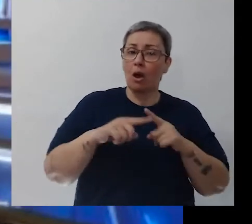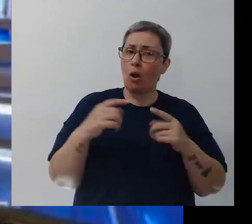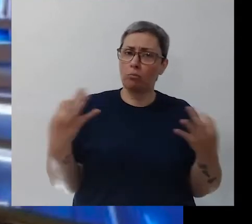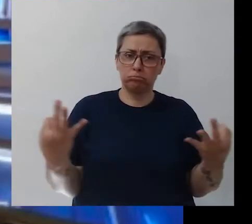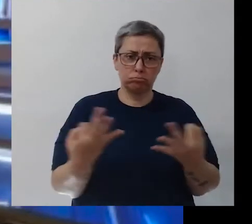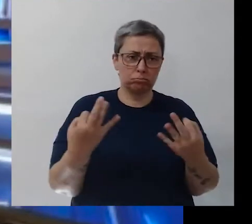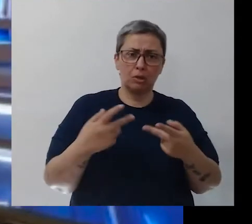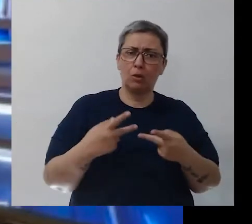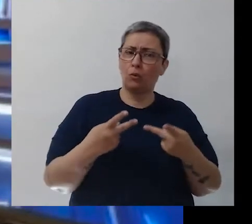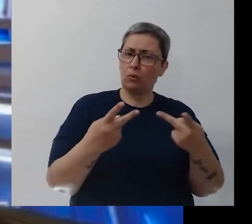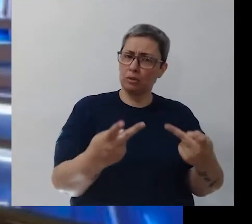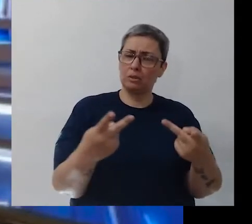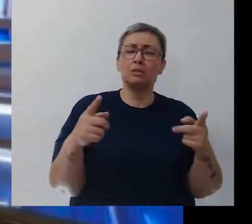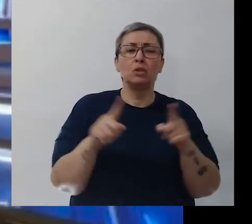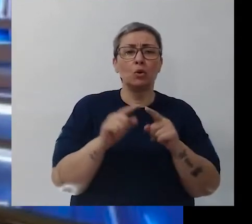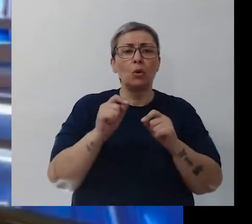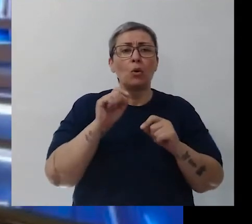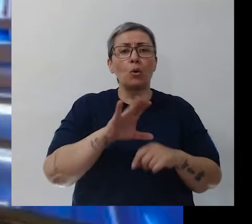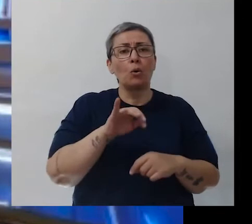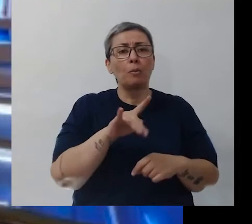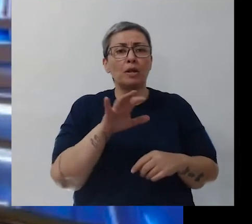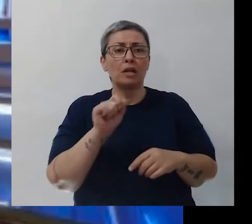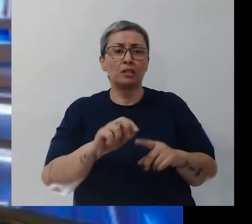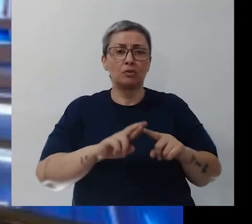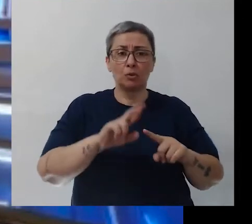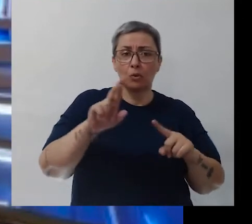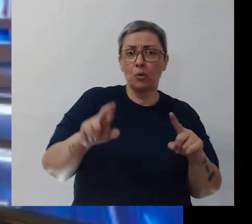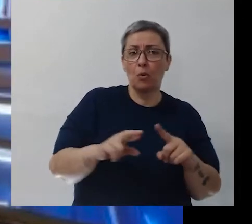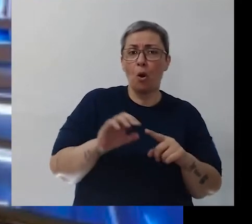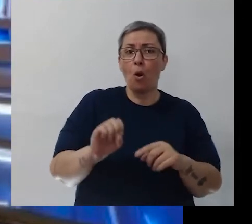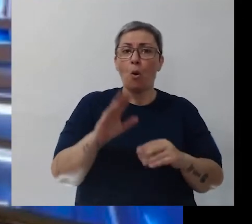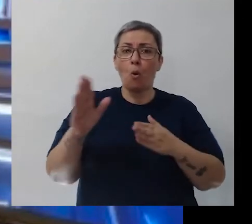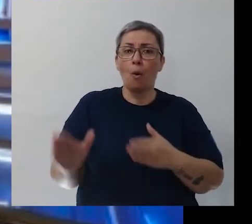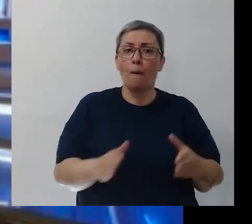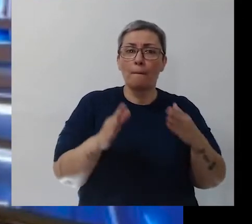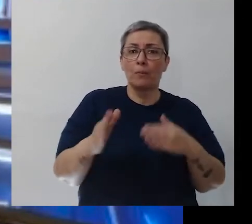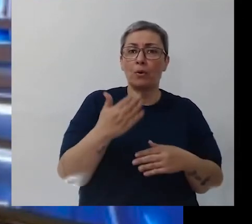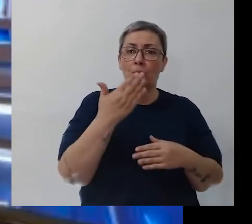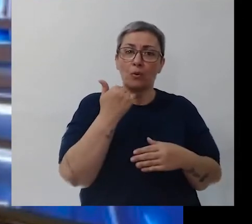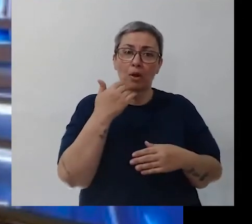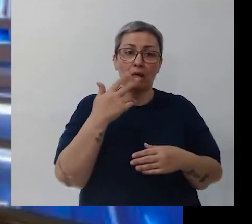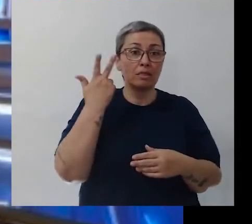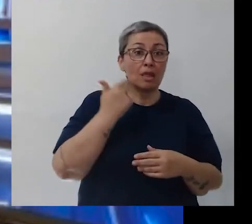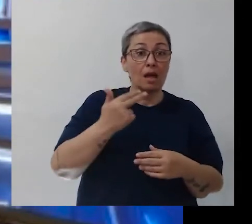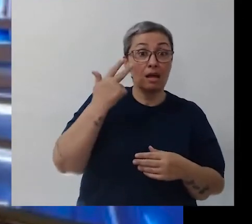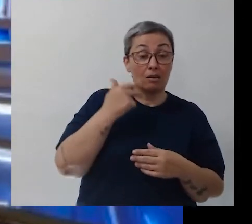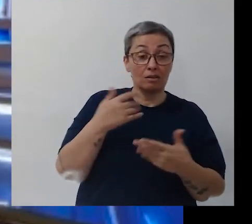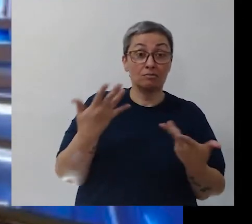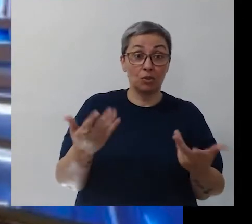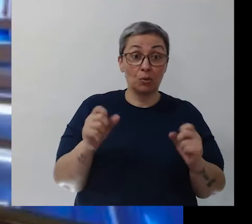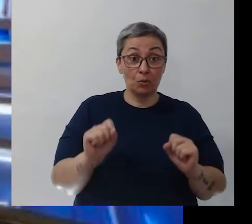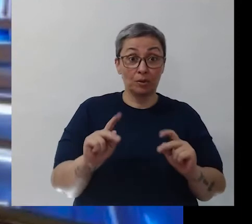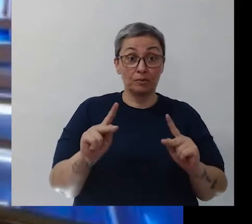de visita, assim como cooperativas de reciclagem ou de produção de alimentos naturais,